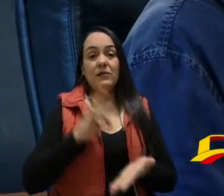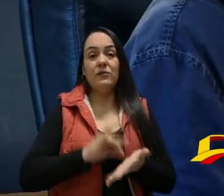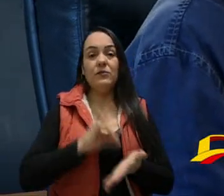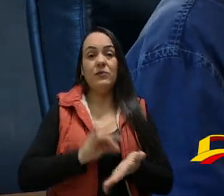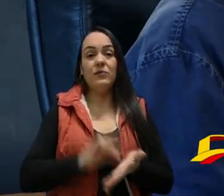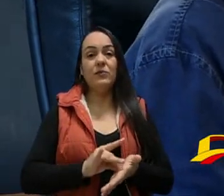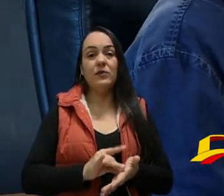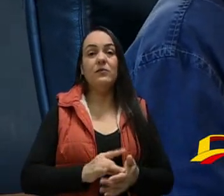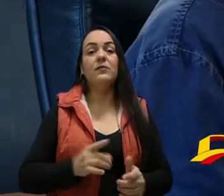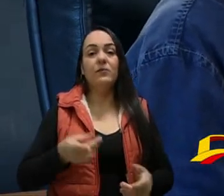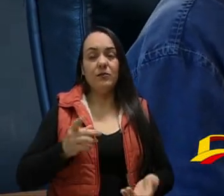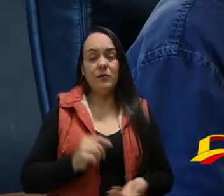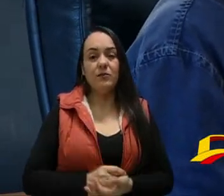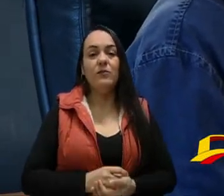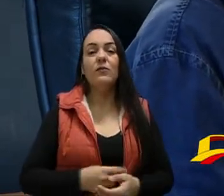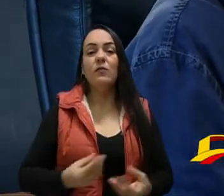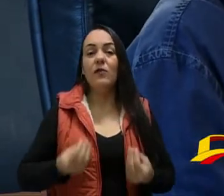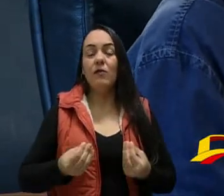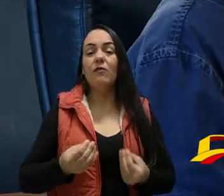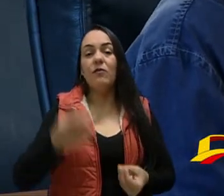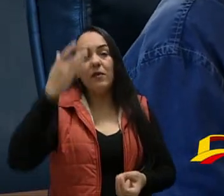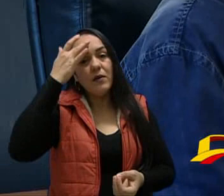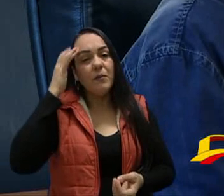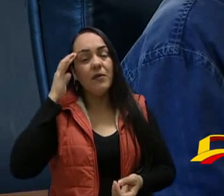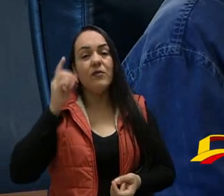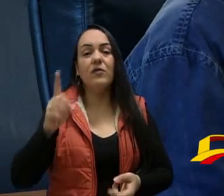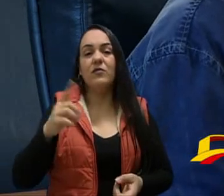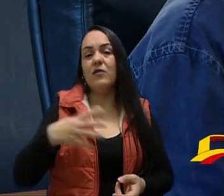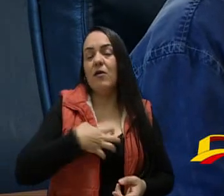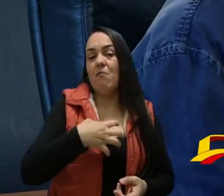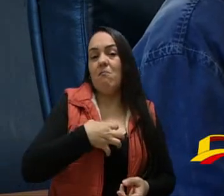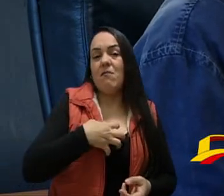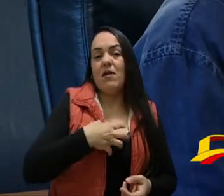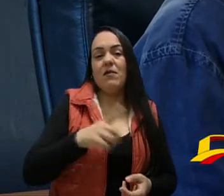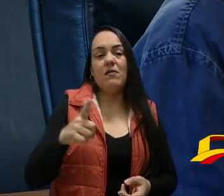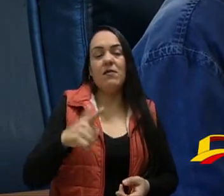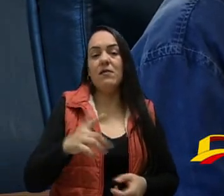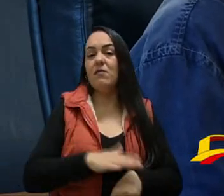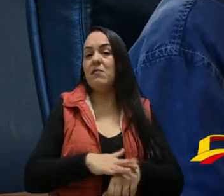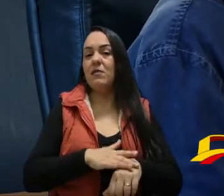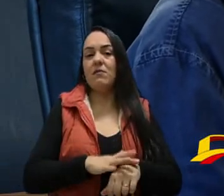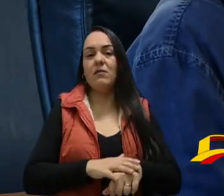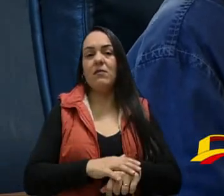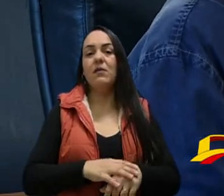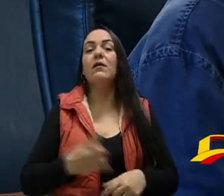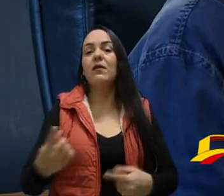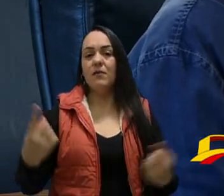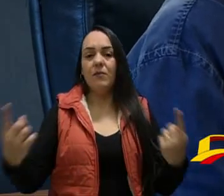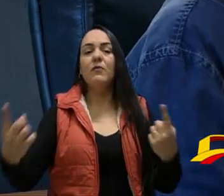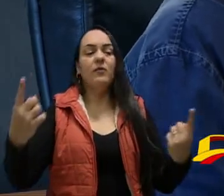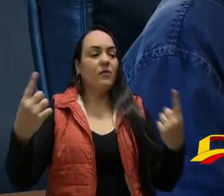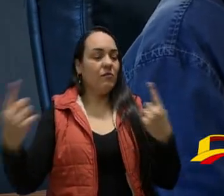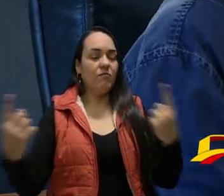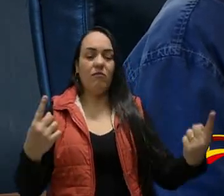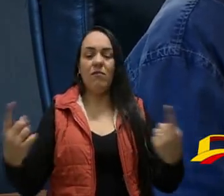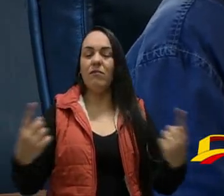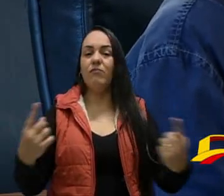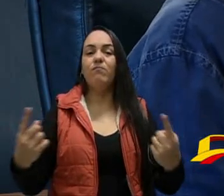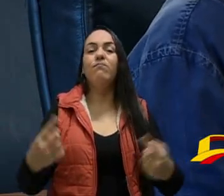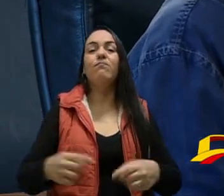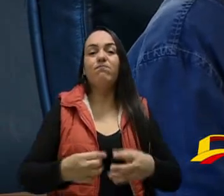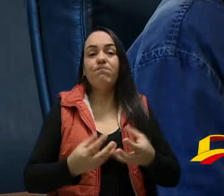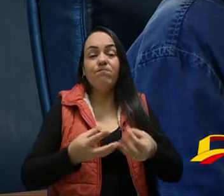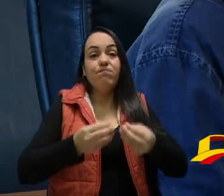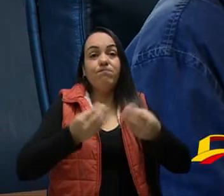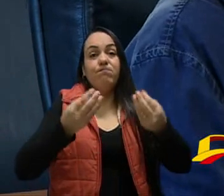porque você fala muito mal entre os contaminado e suas oficialmente o que está na sociedade pois que é